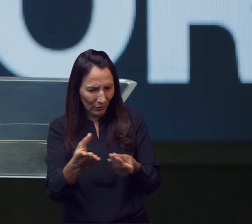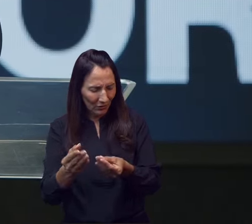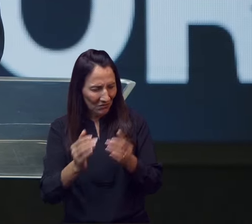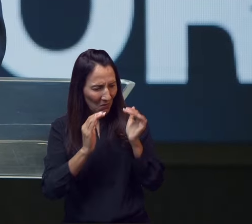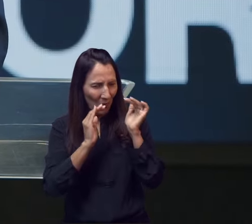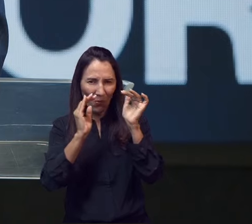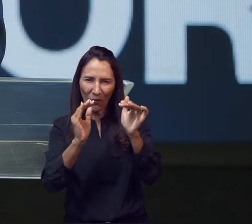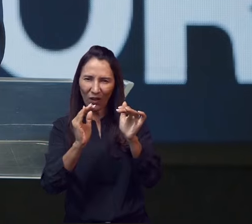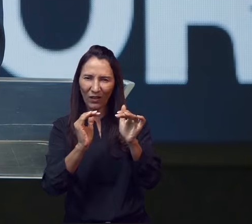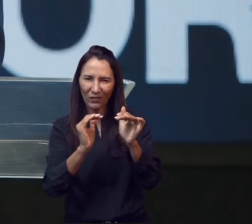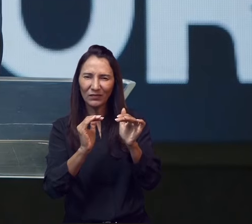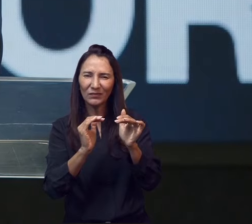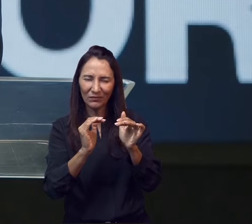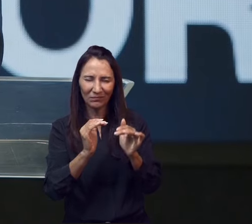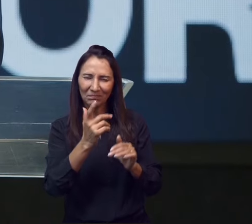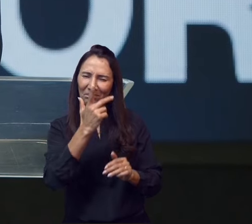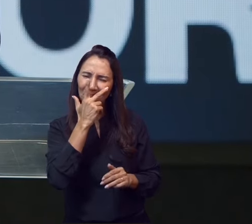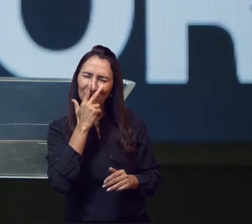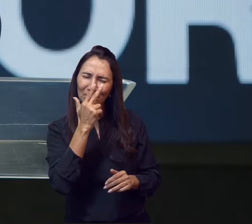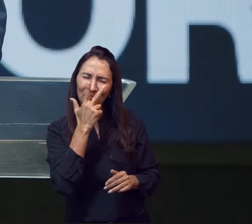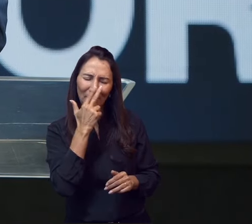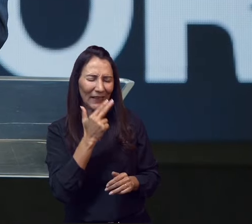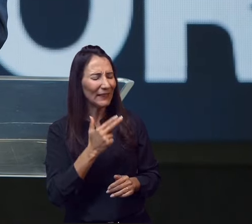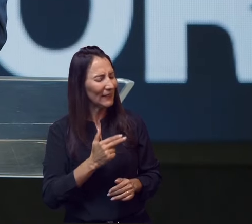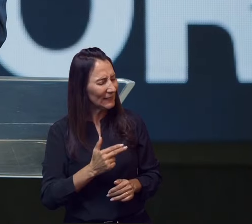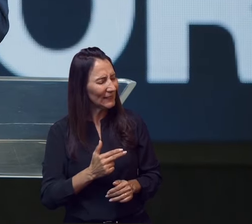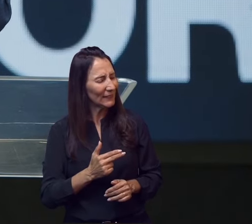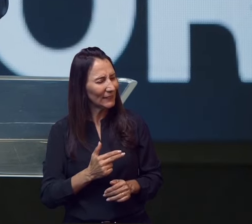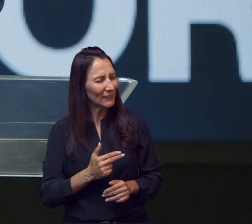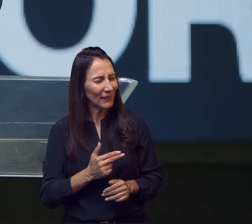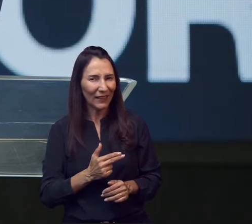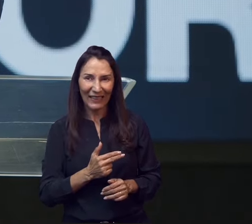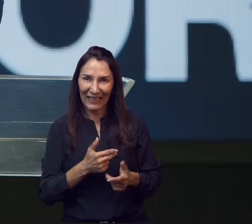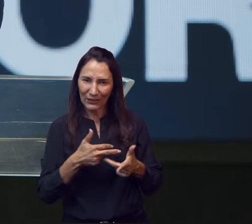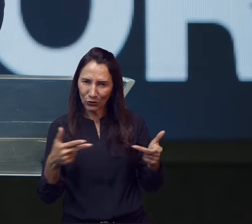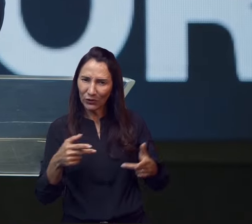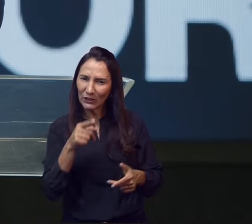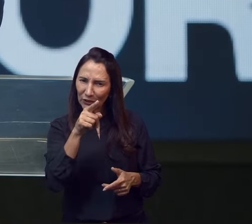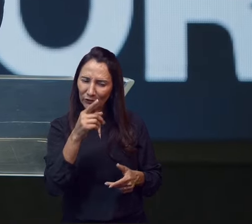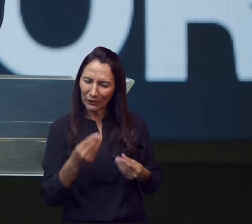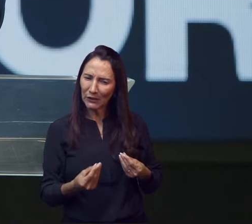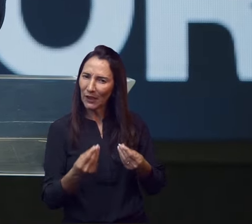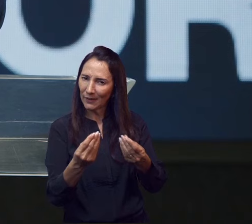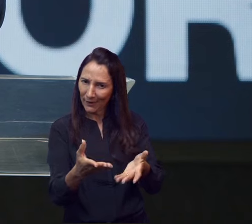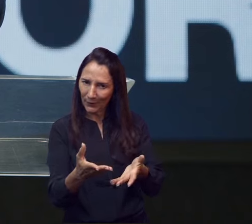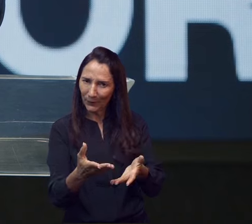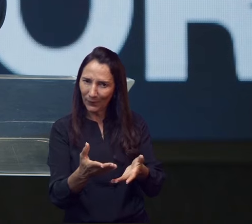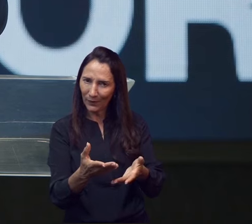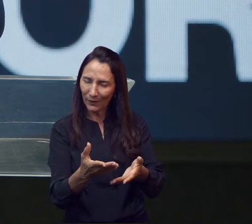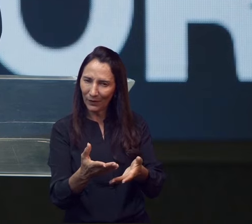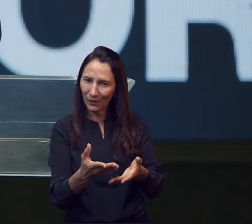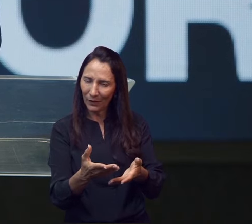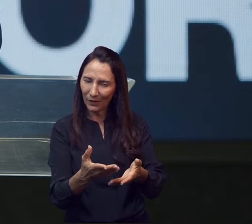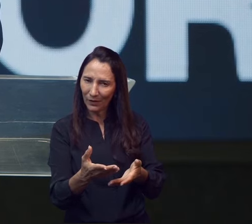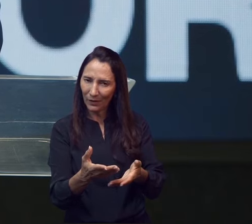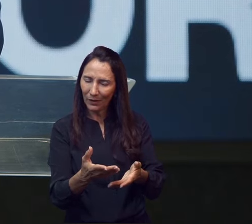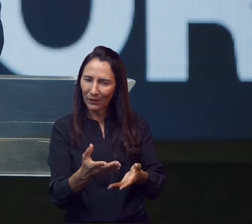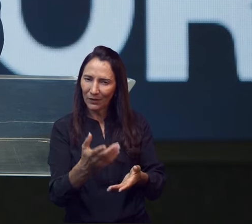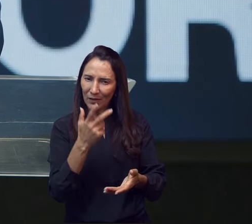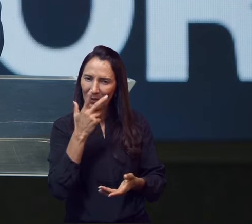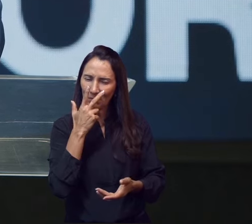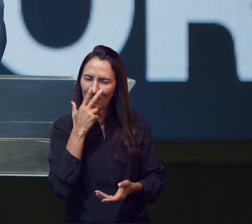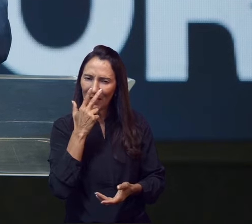honra parece que aquilo que você deu saiu da